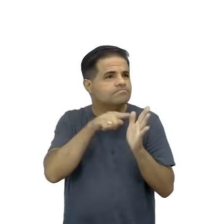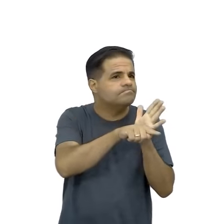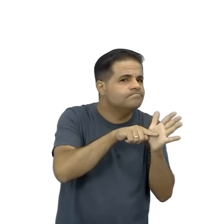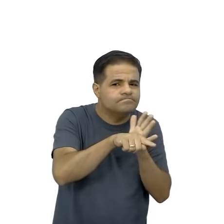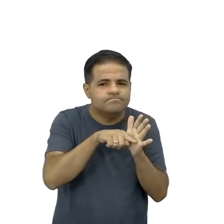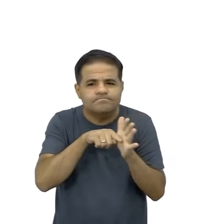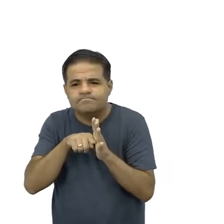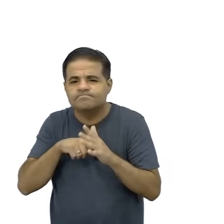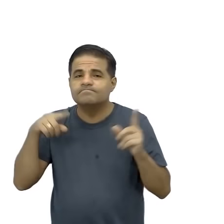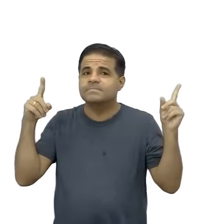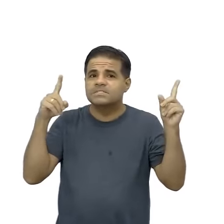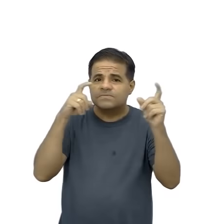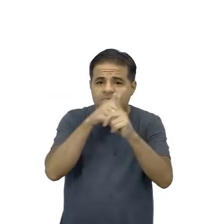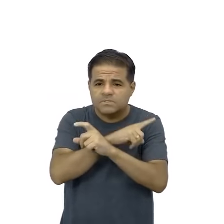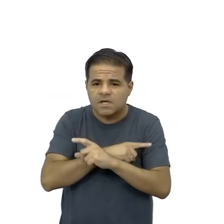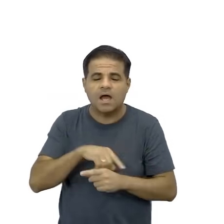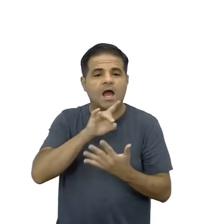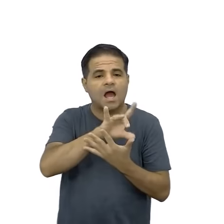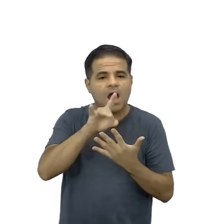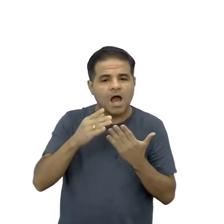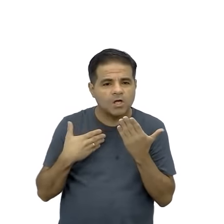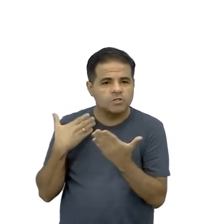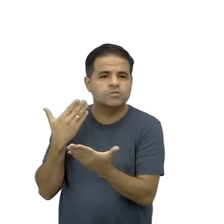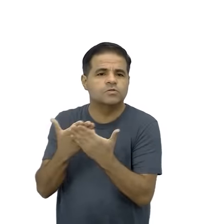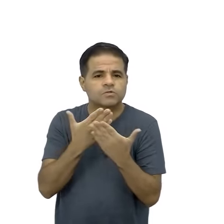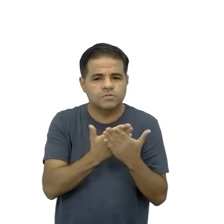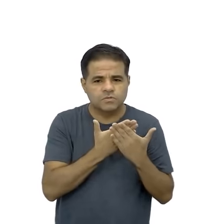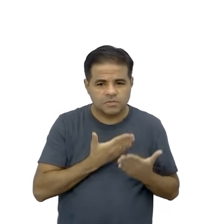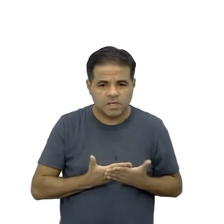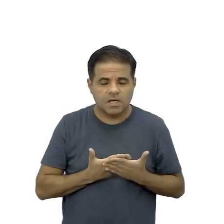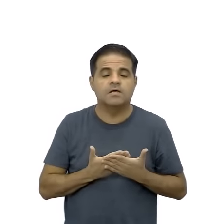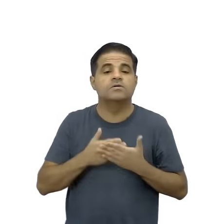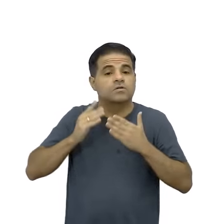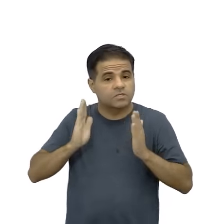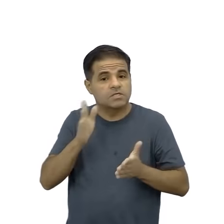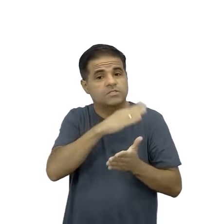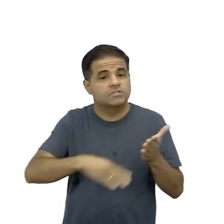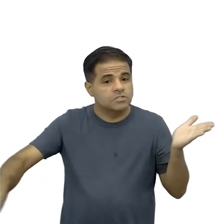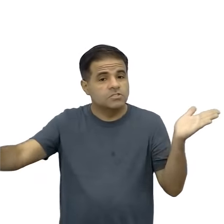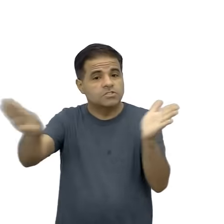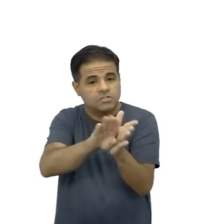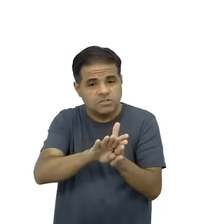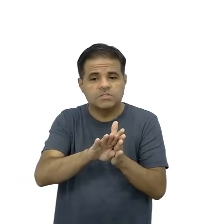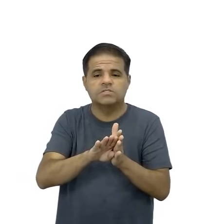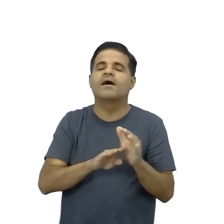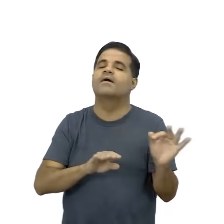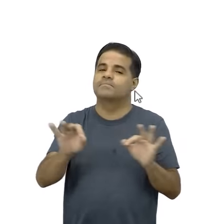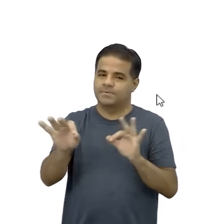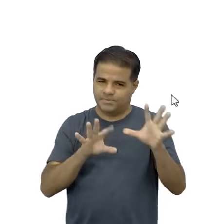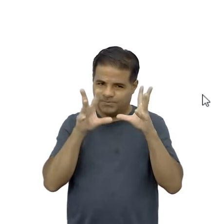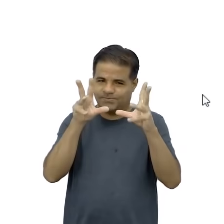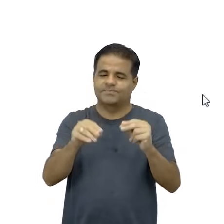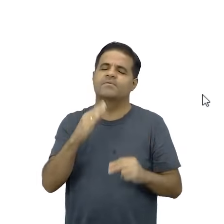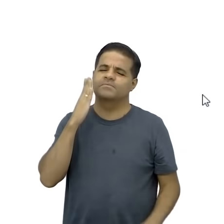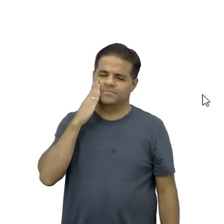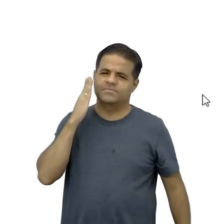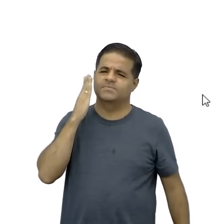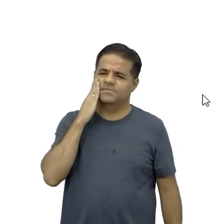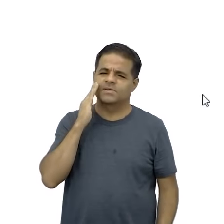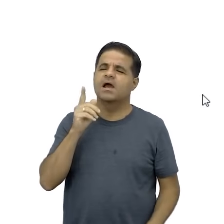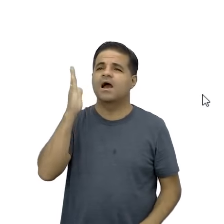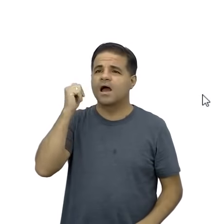do grau de dificuldade de cada estudante na minha sala de aula. Se eu já chegasse ali planejando tudo, aí então eu não sei muito bem,